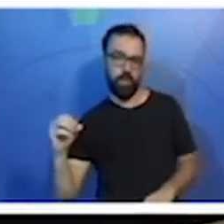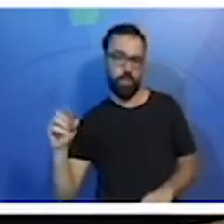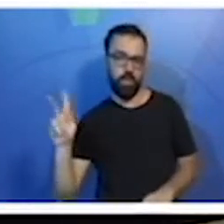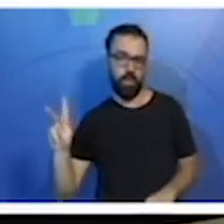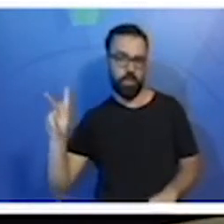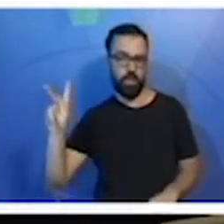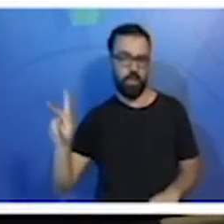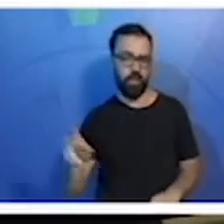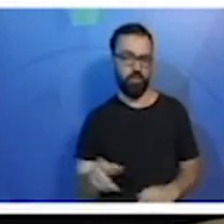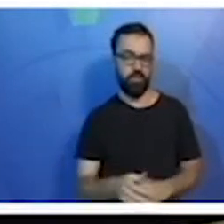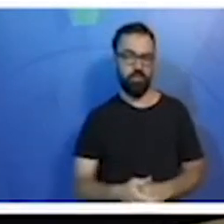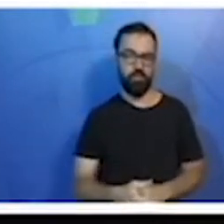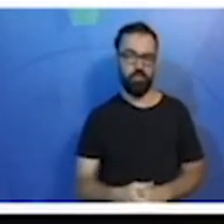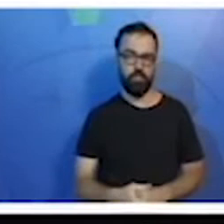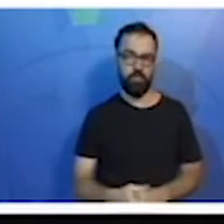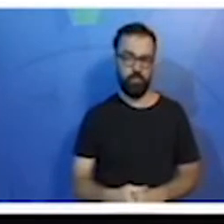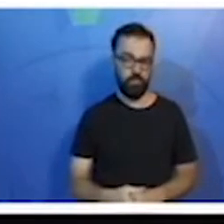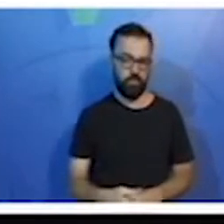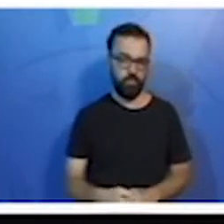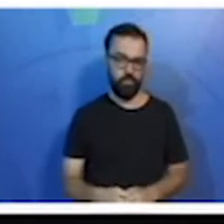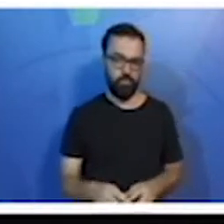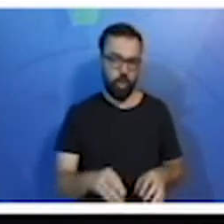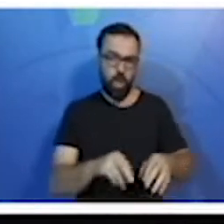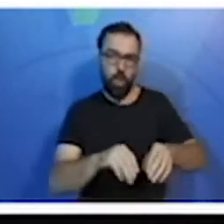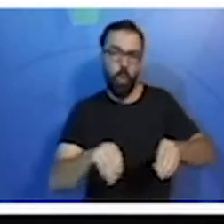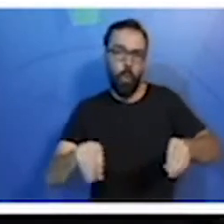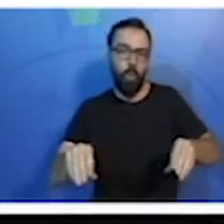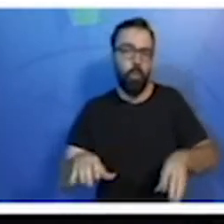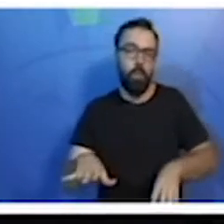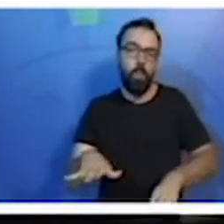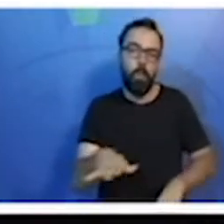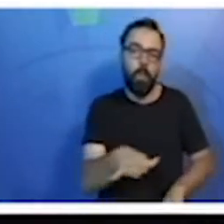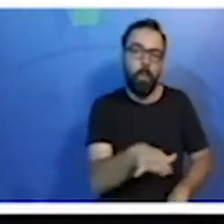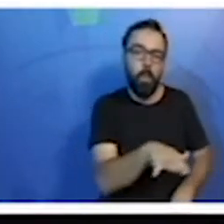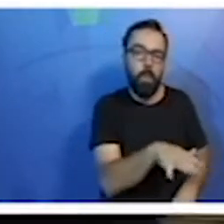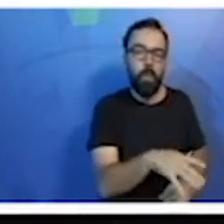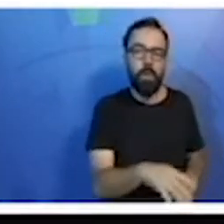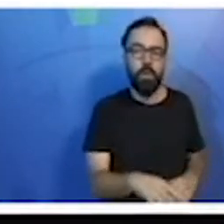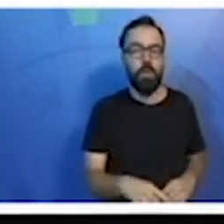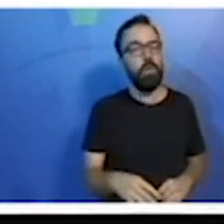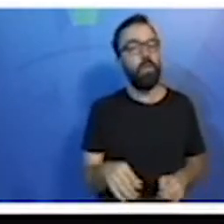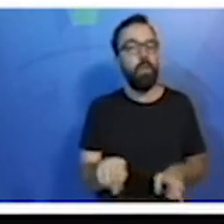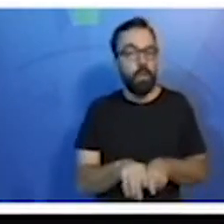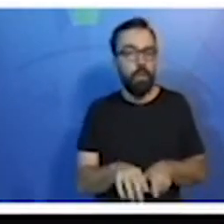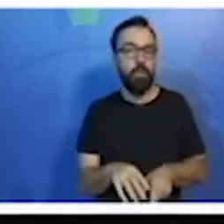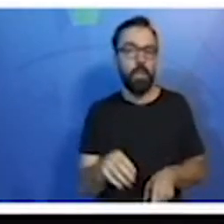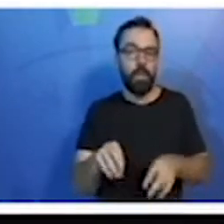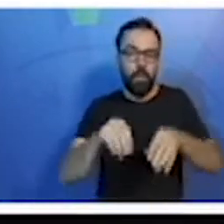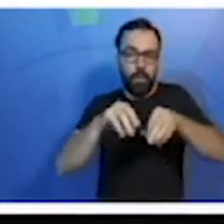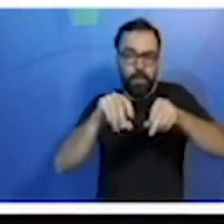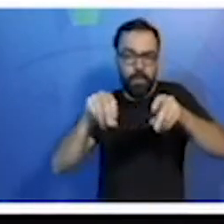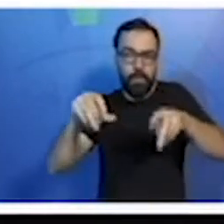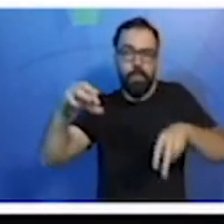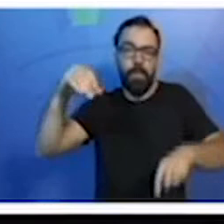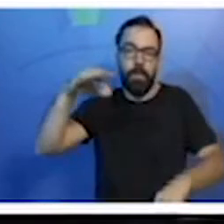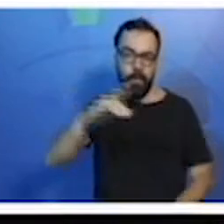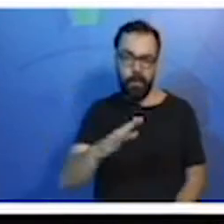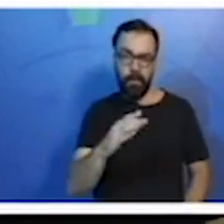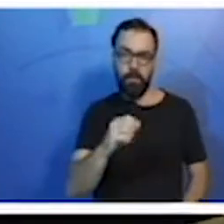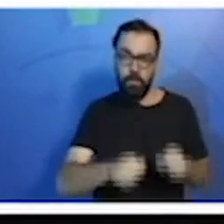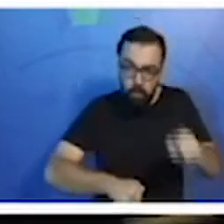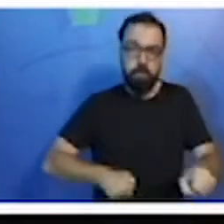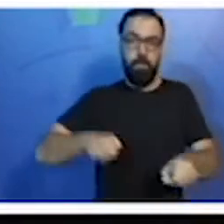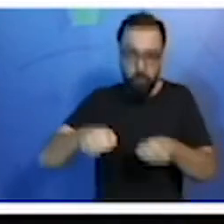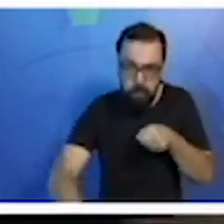pesados né então a não é apenas em solo em solo mais liso Mas ele também enfrenta a solos arenosos aonde ele tem que